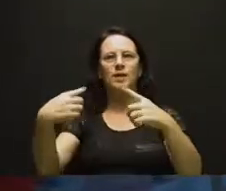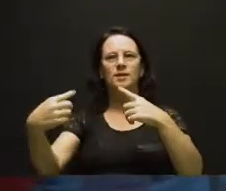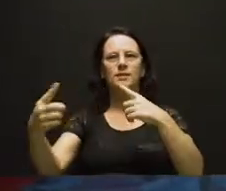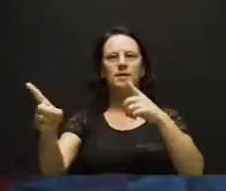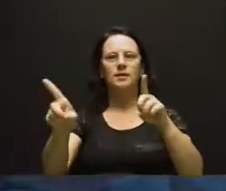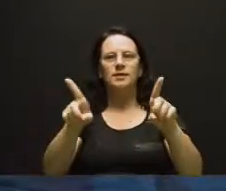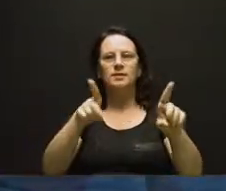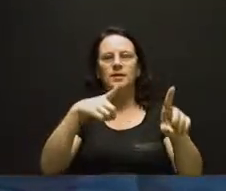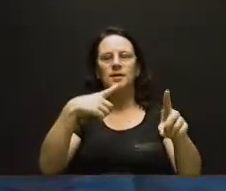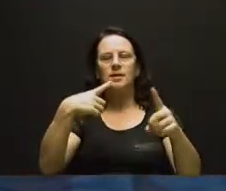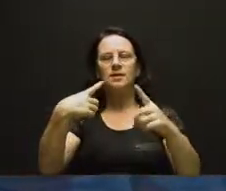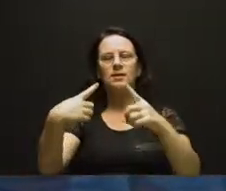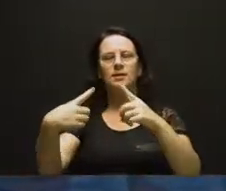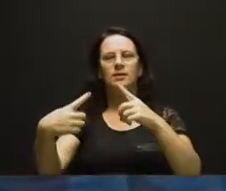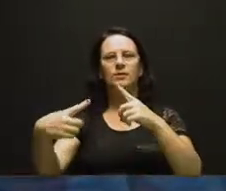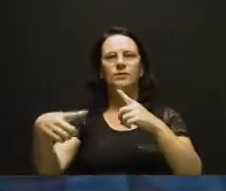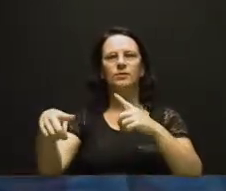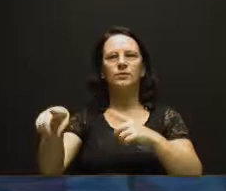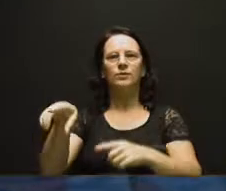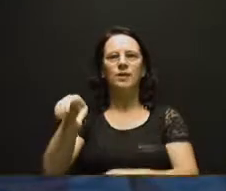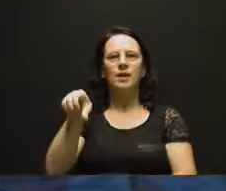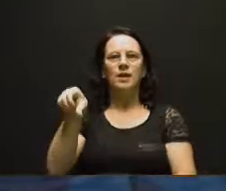esta canção